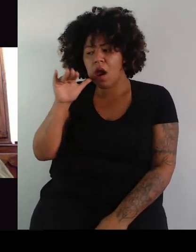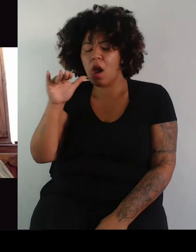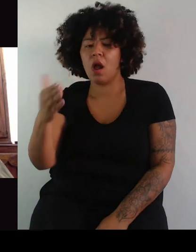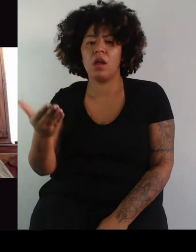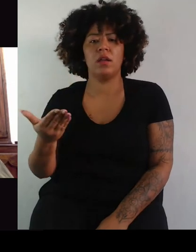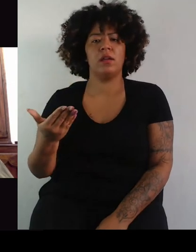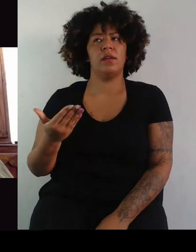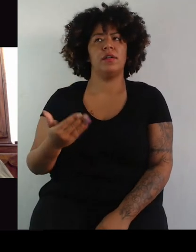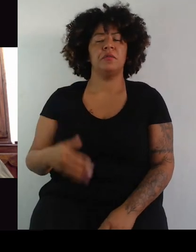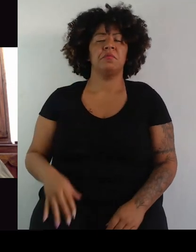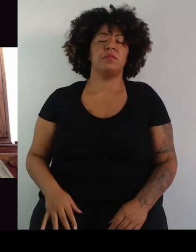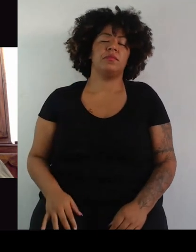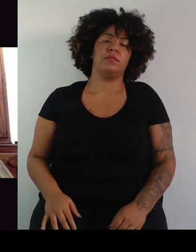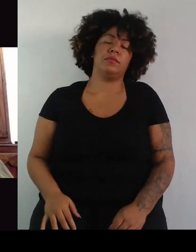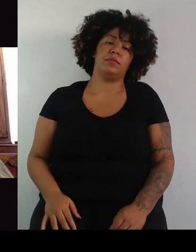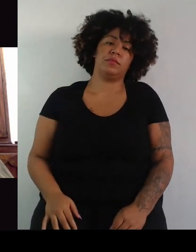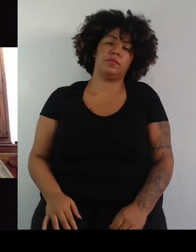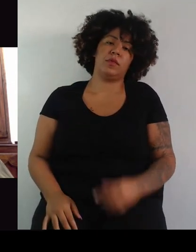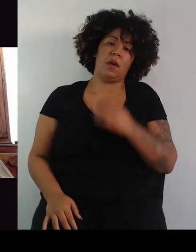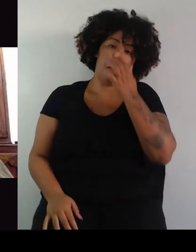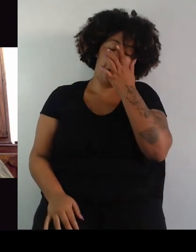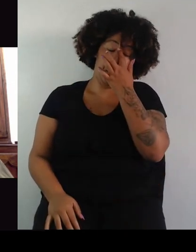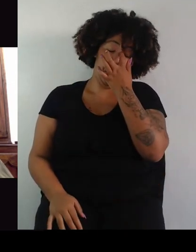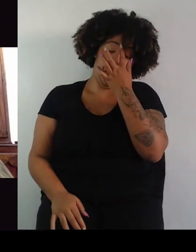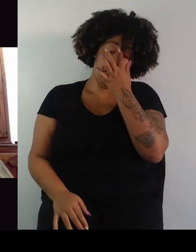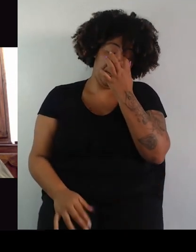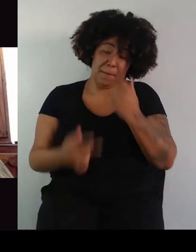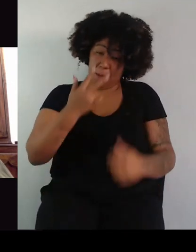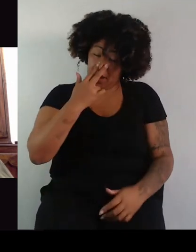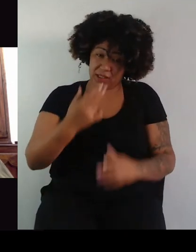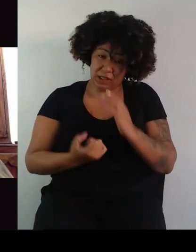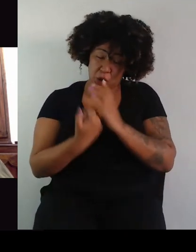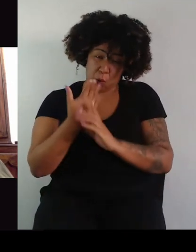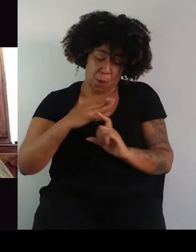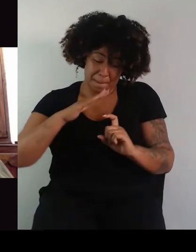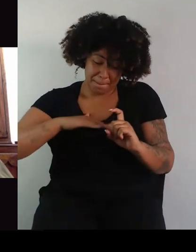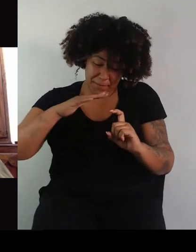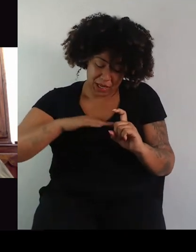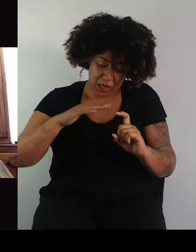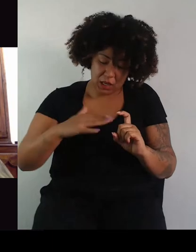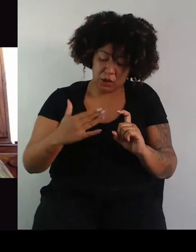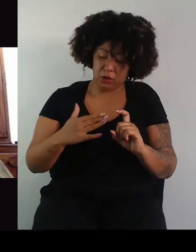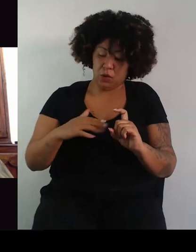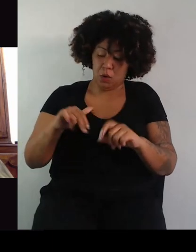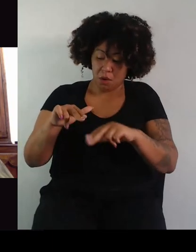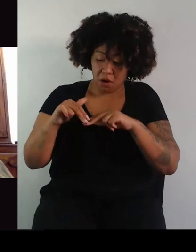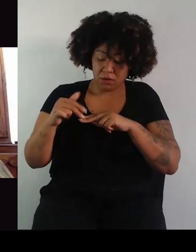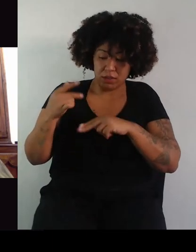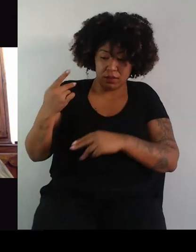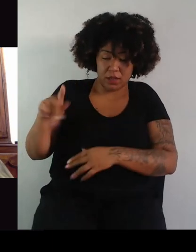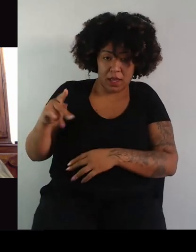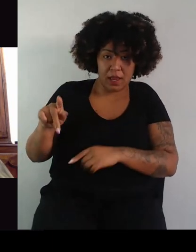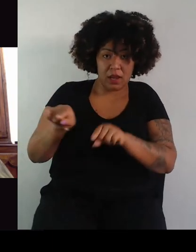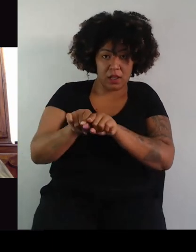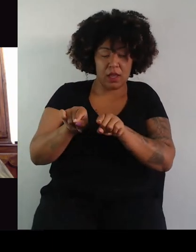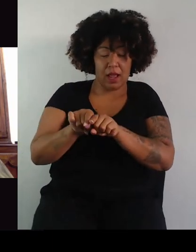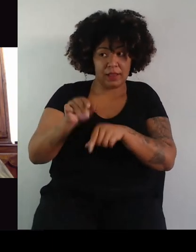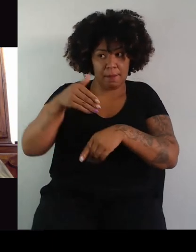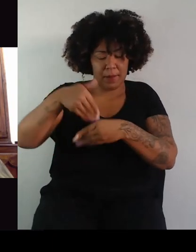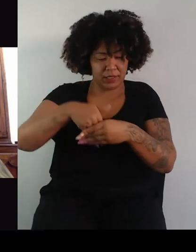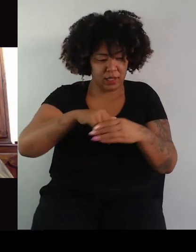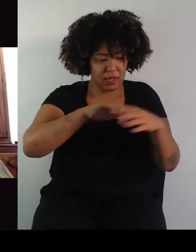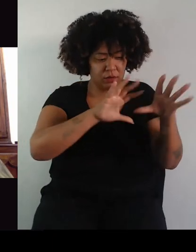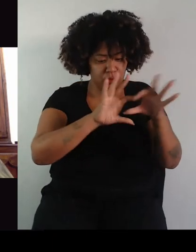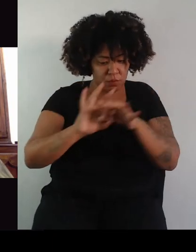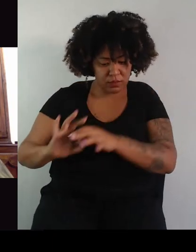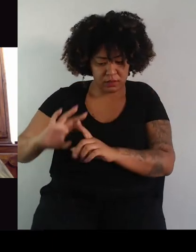um certo mito né uma mitologia criada em torno do artista pela história da arte né pela crítica mas